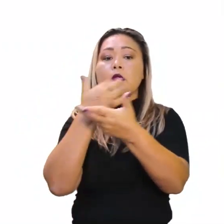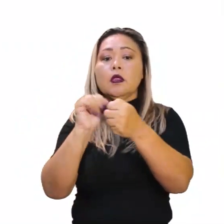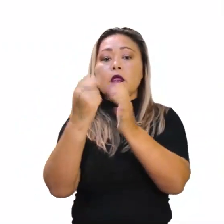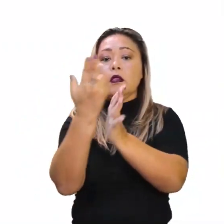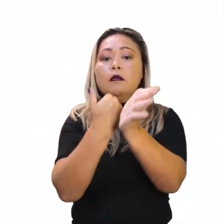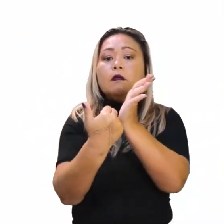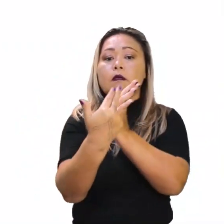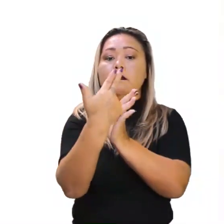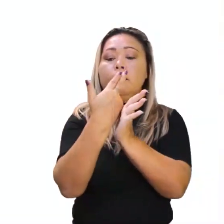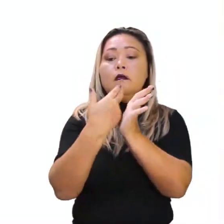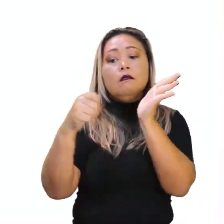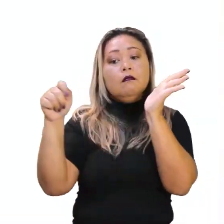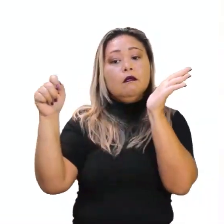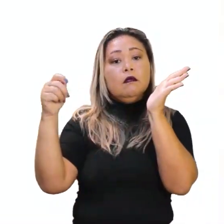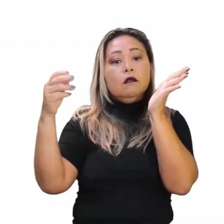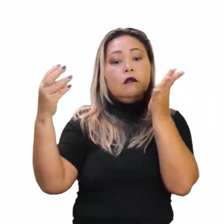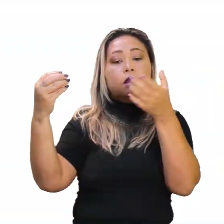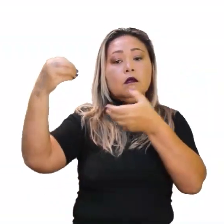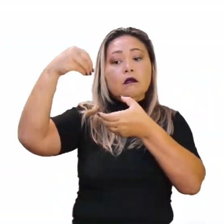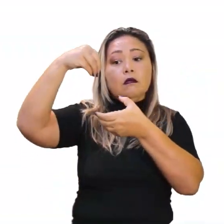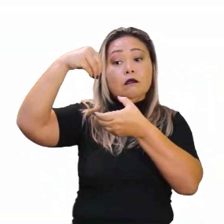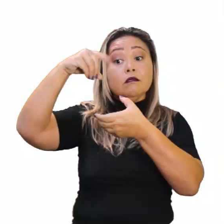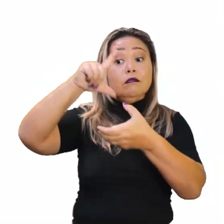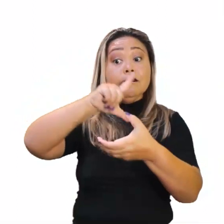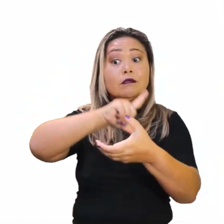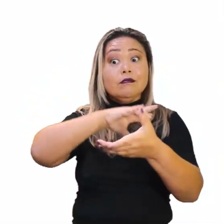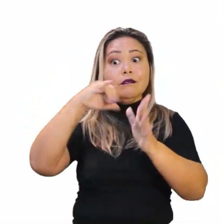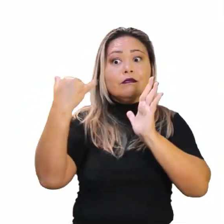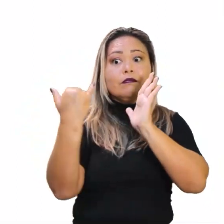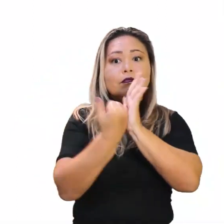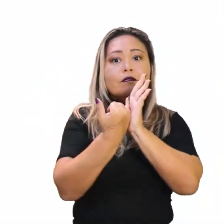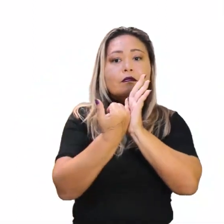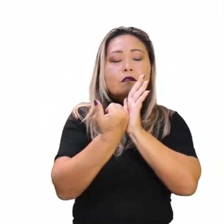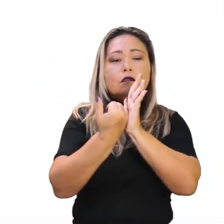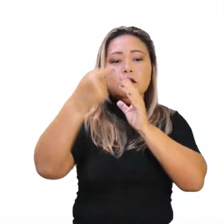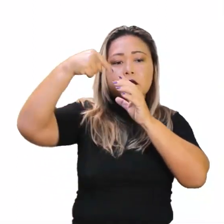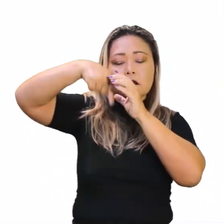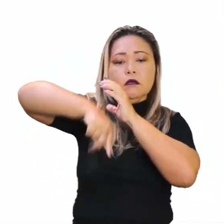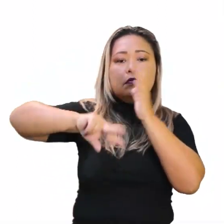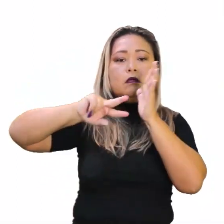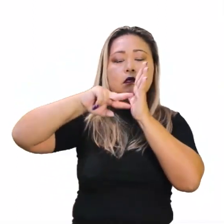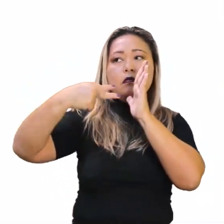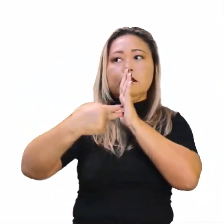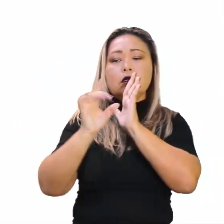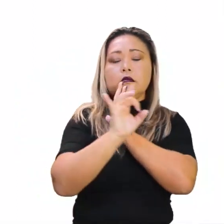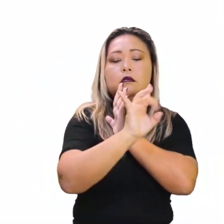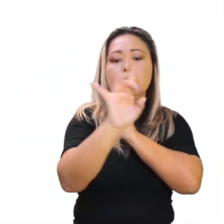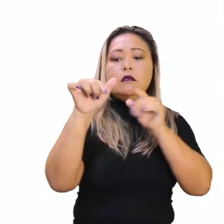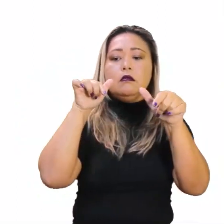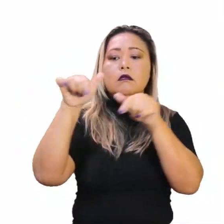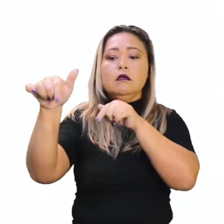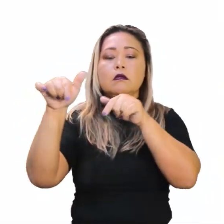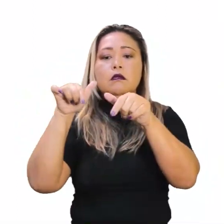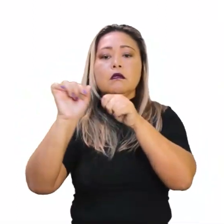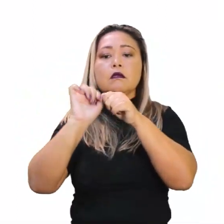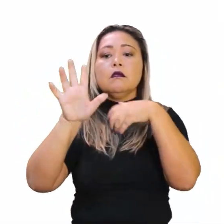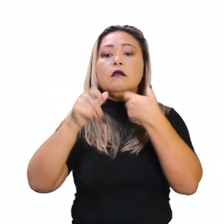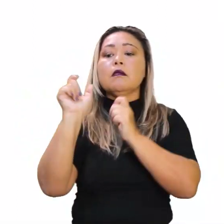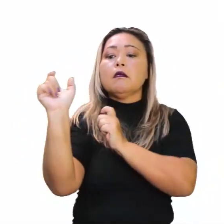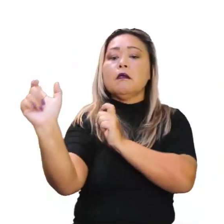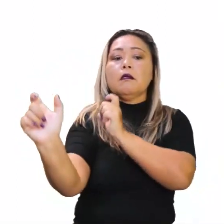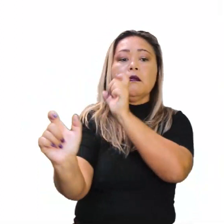os desenhos trazem identidade e aprofundam os significados de cada trabalho. Com